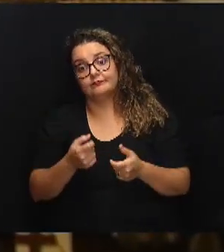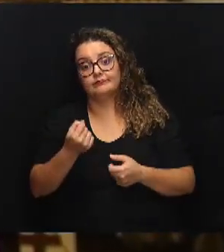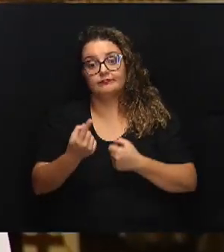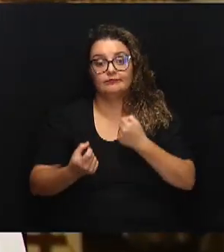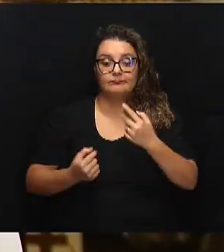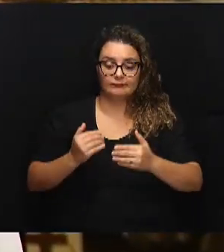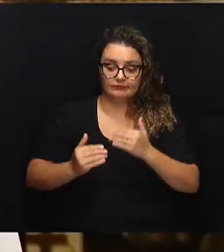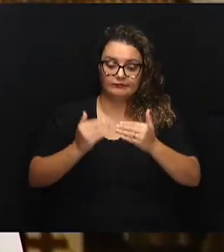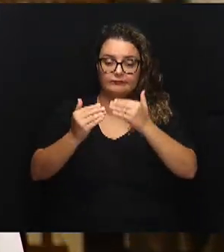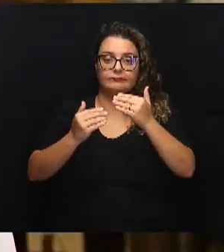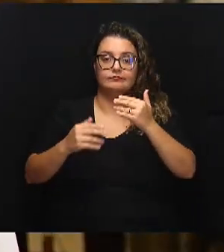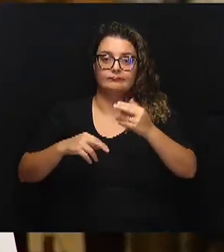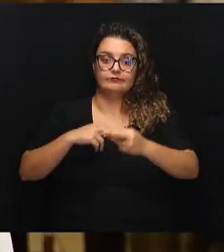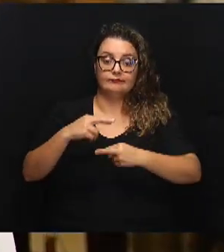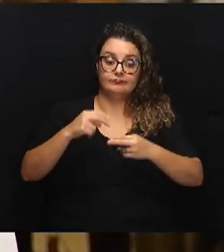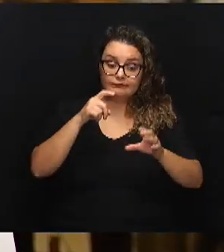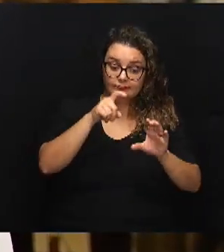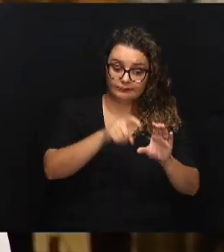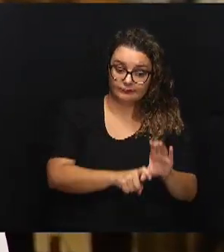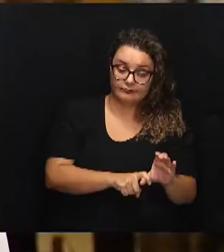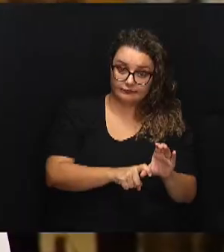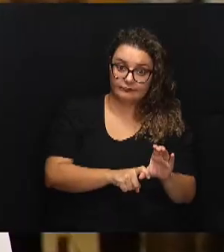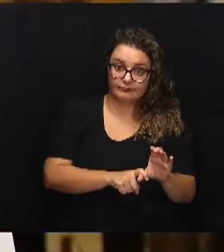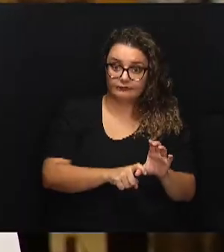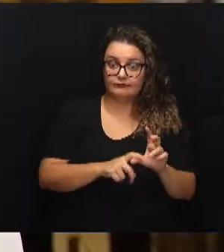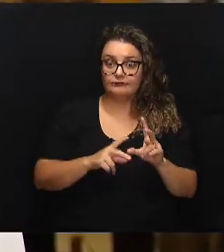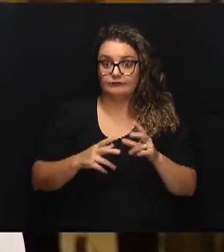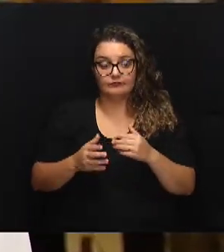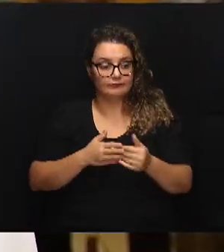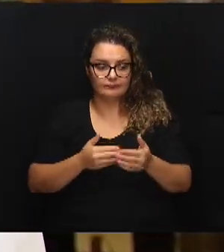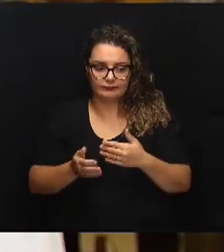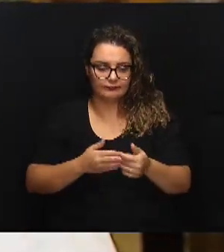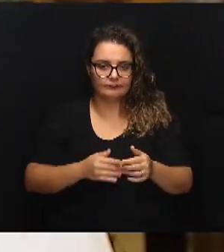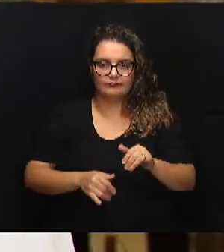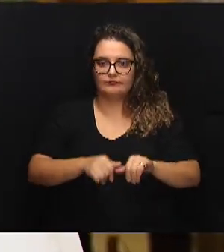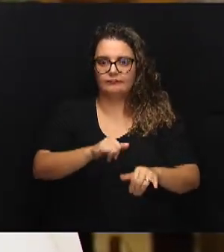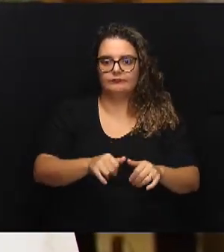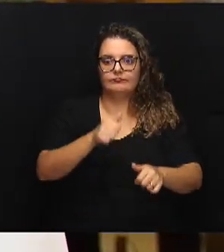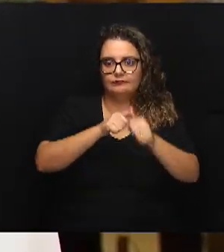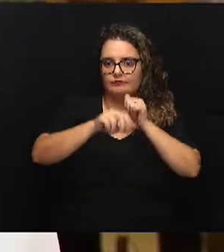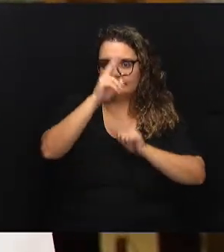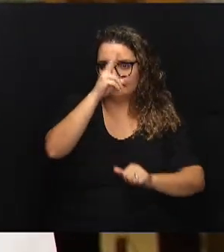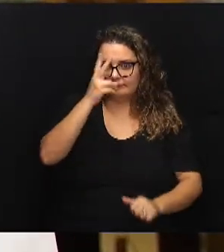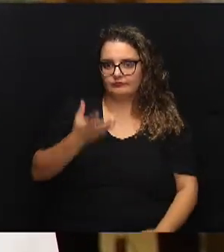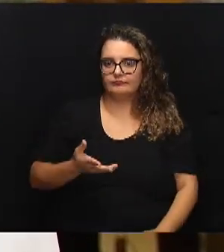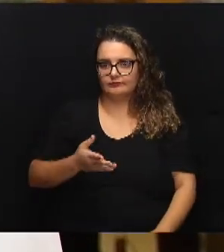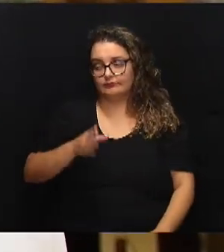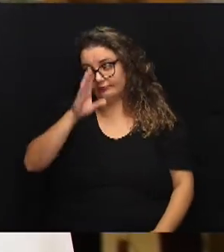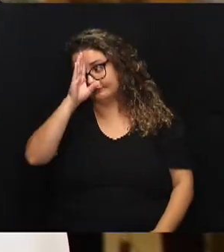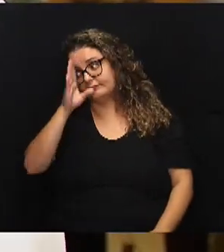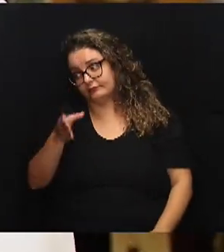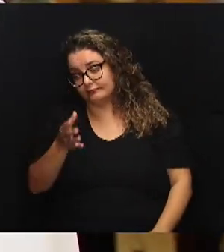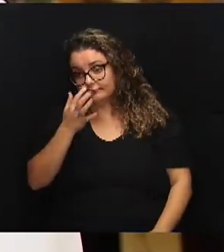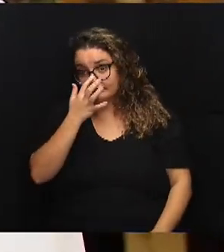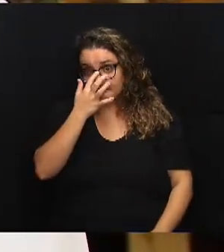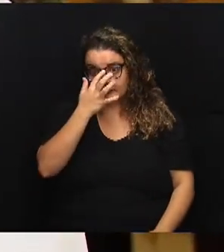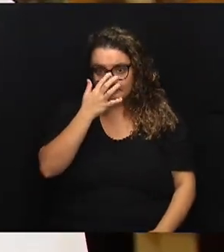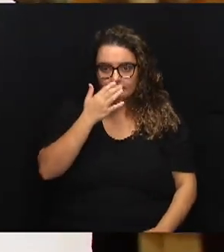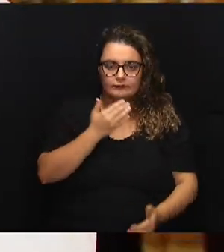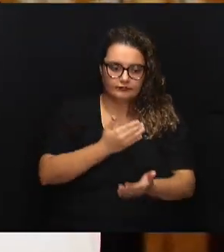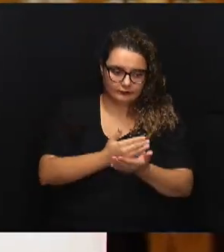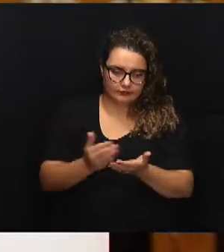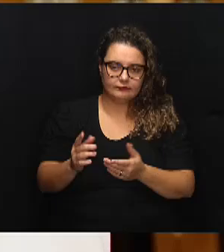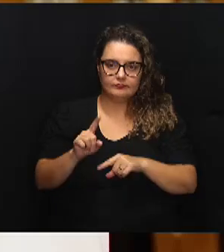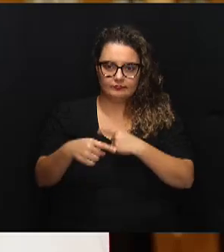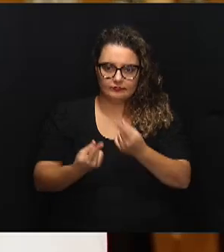desenvolver uma relação de dependência com qualquer substância, seja o álcool, principal delas, né? Porta de entrada para